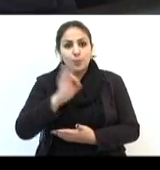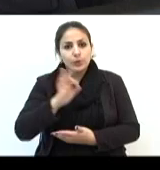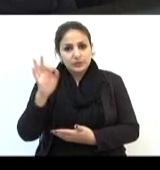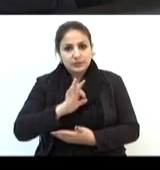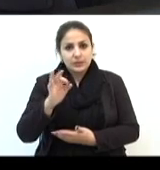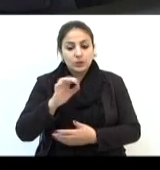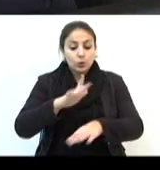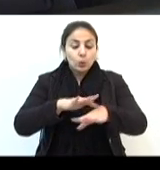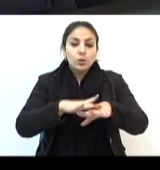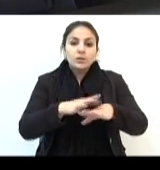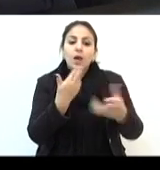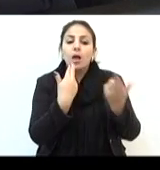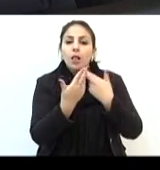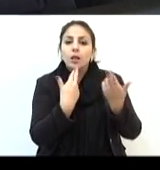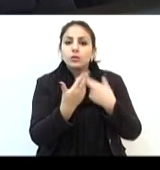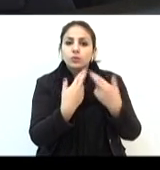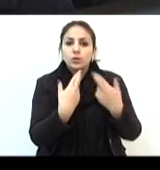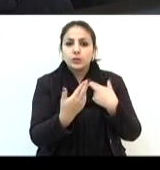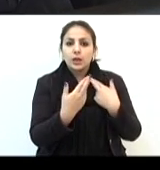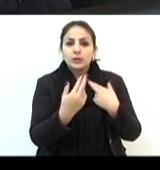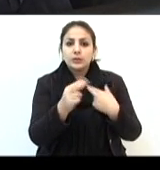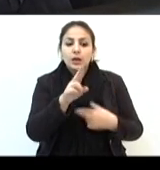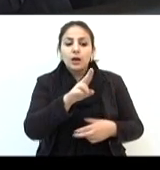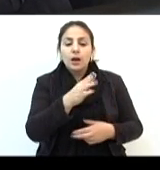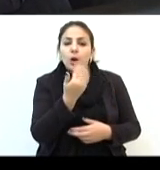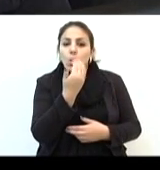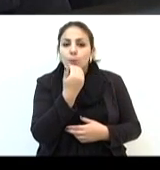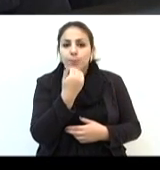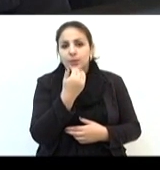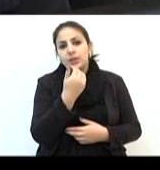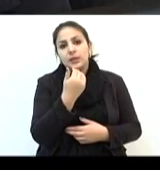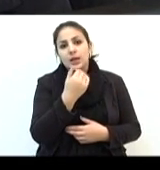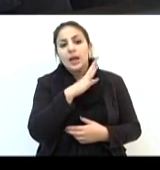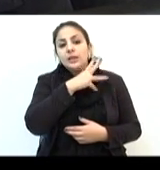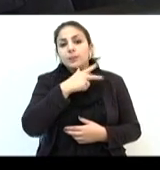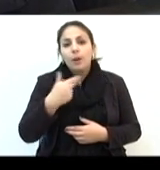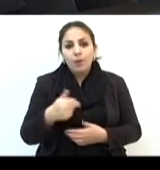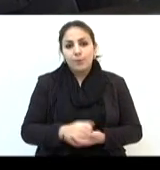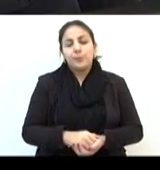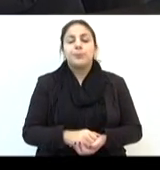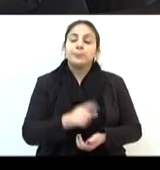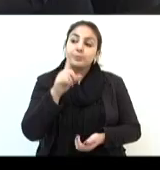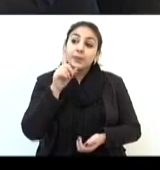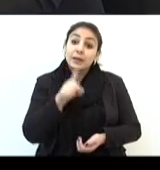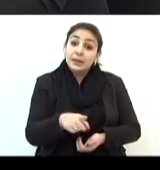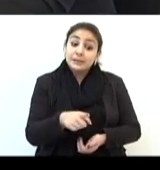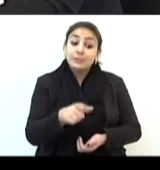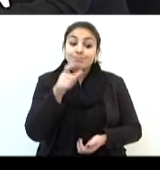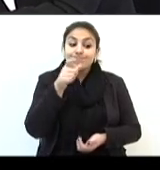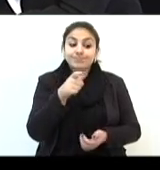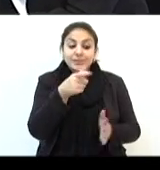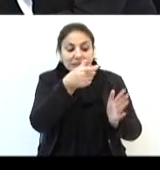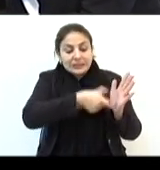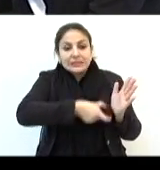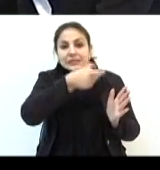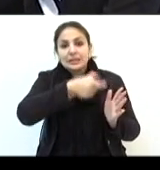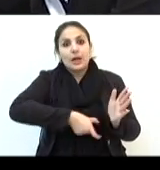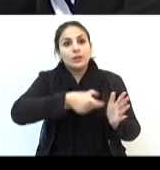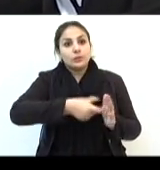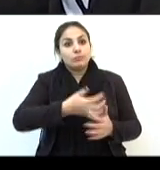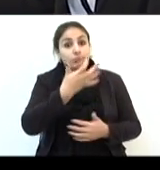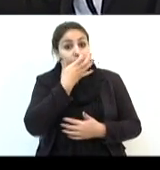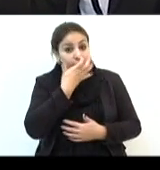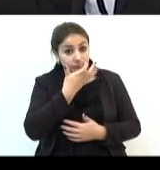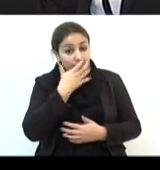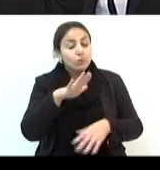no ser humano estão relacionadas ao consumo de alimentos de origem animal. Então, esse é um dado alarmante. Conversei